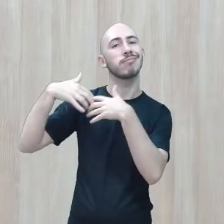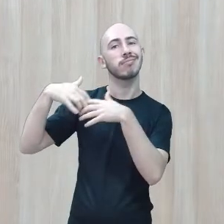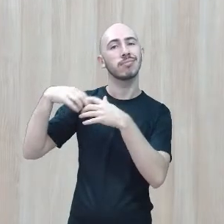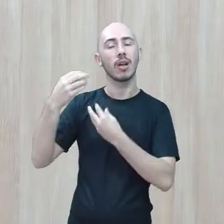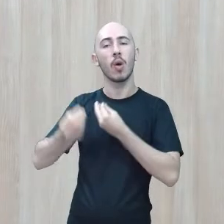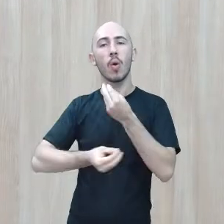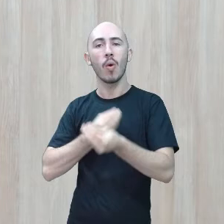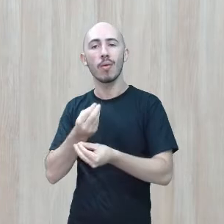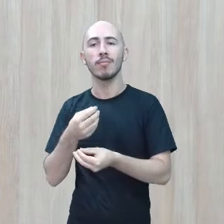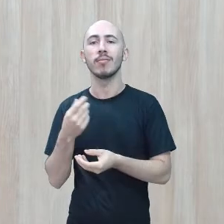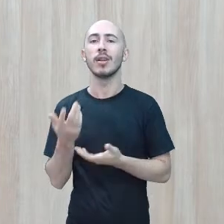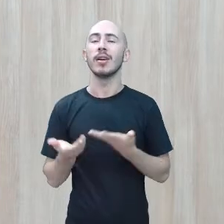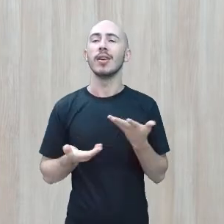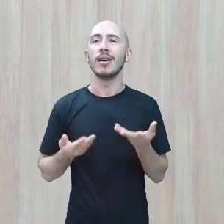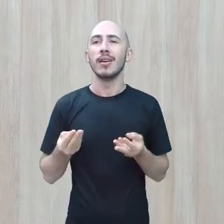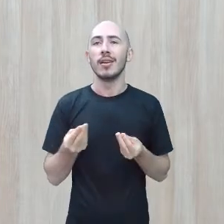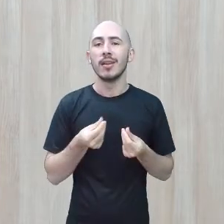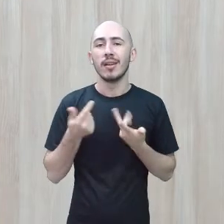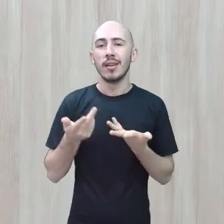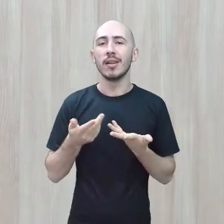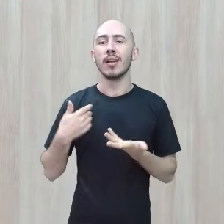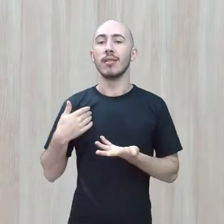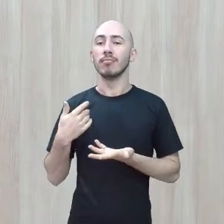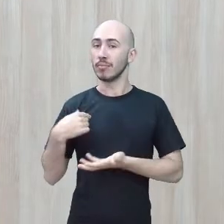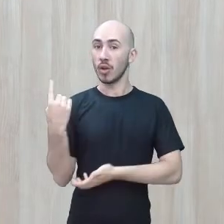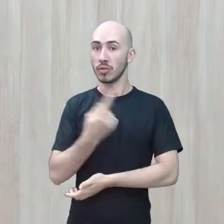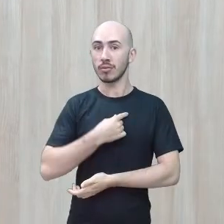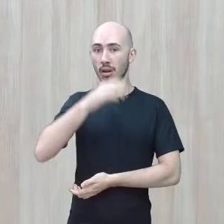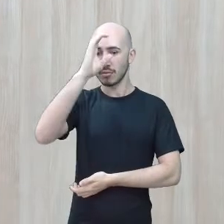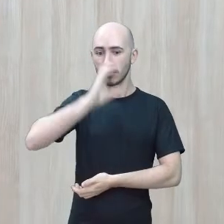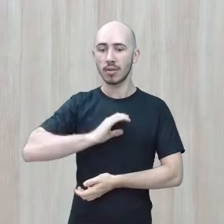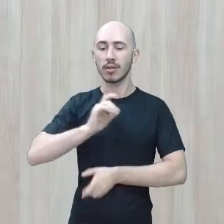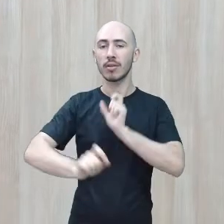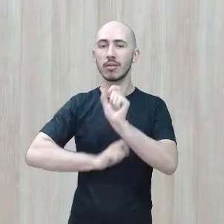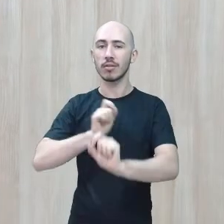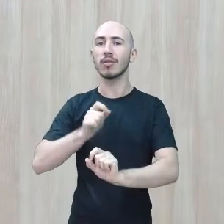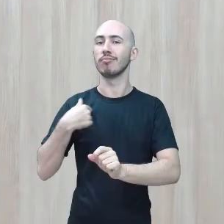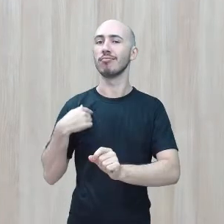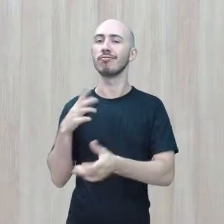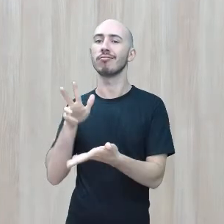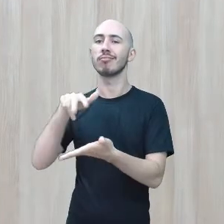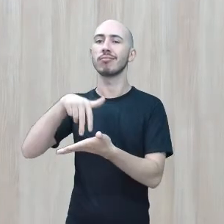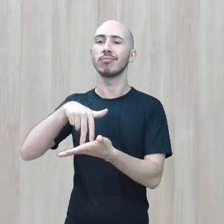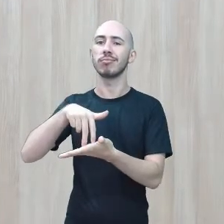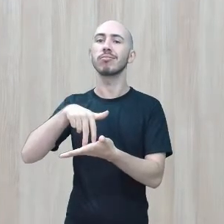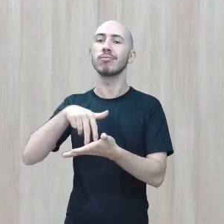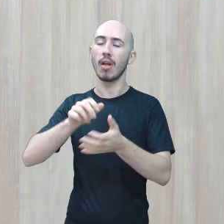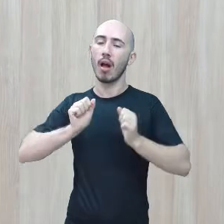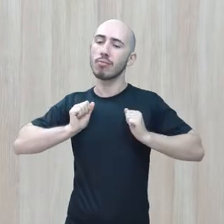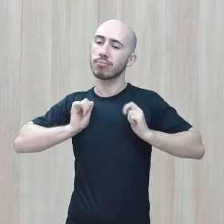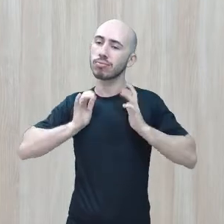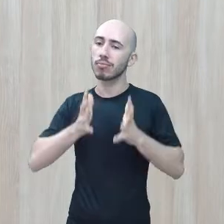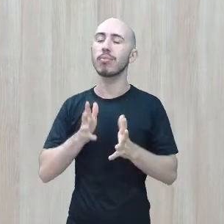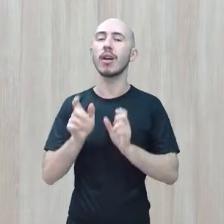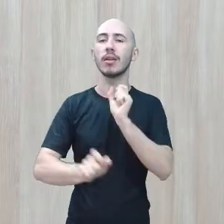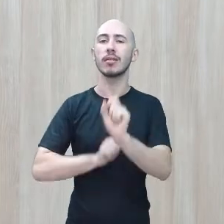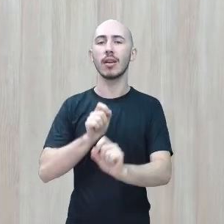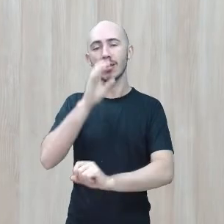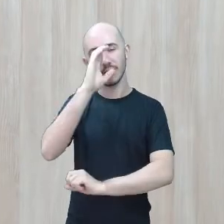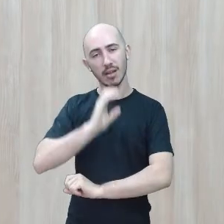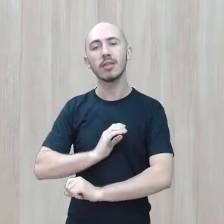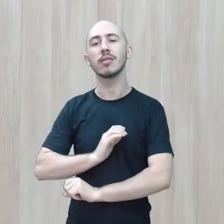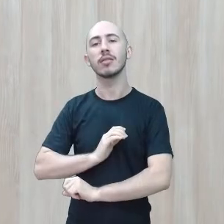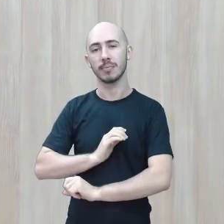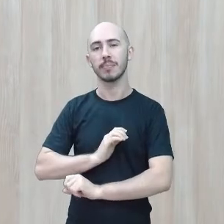gente possa, como cidadão, né, exercer esse exercício, né, da